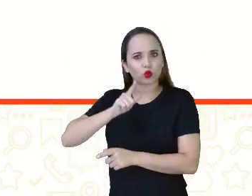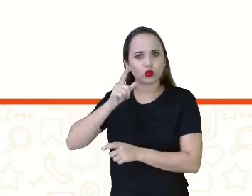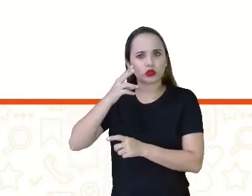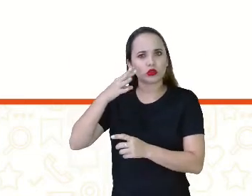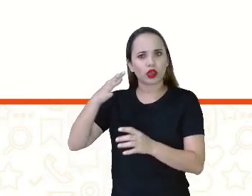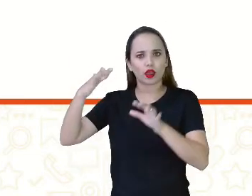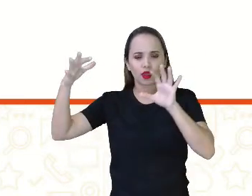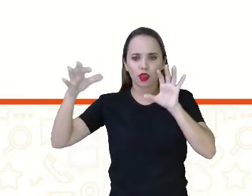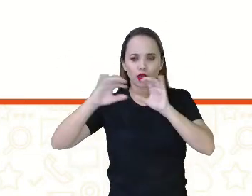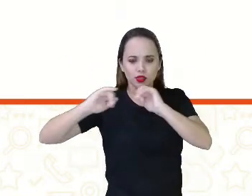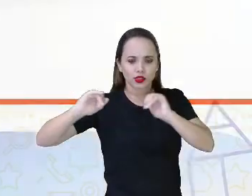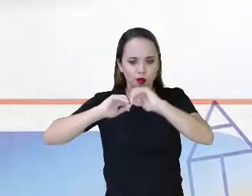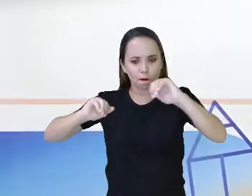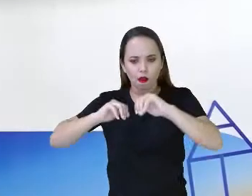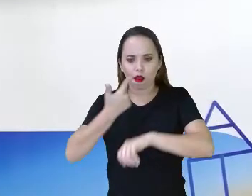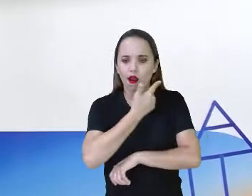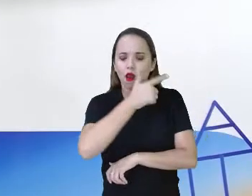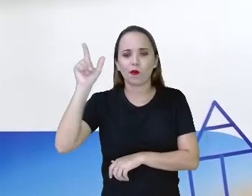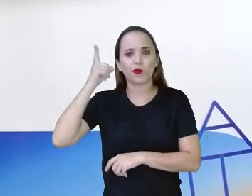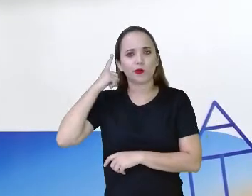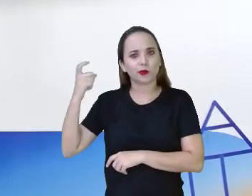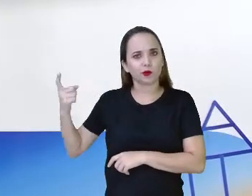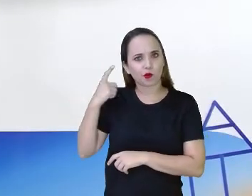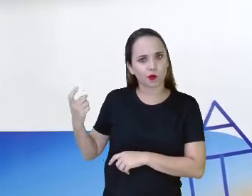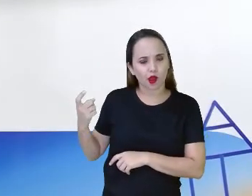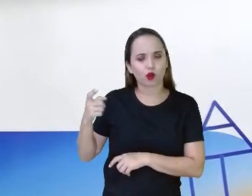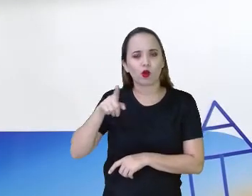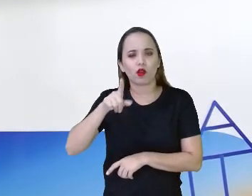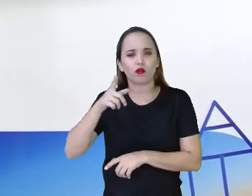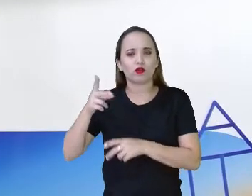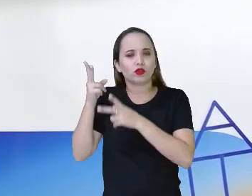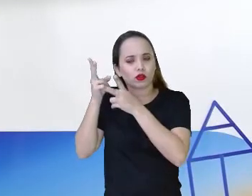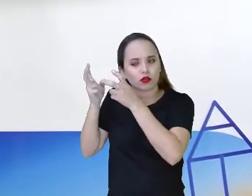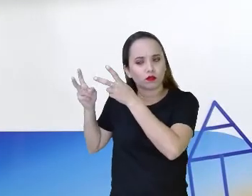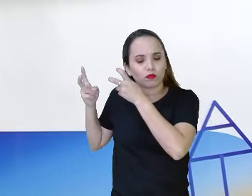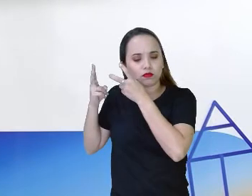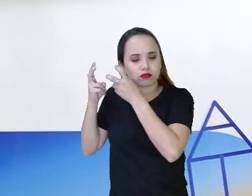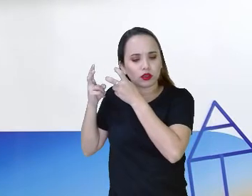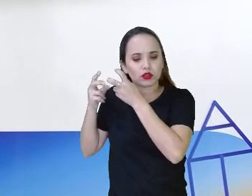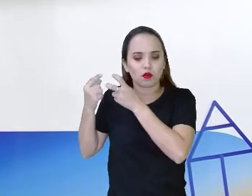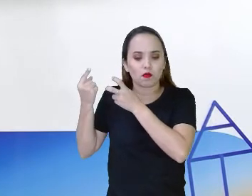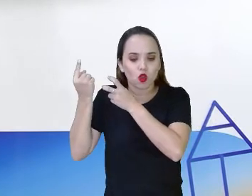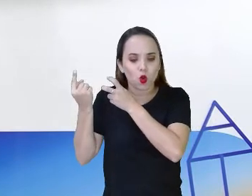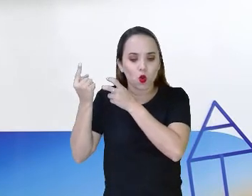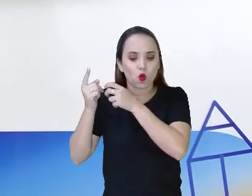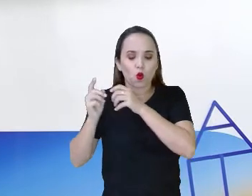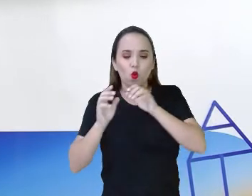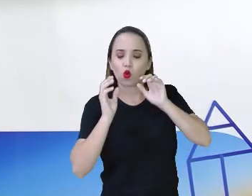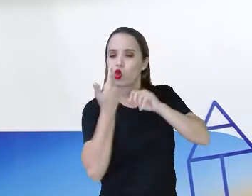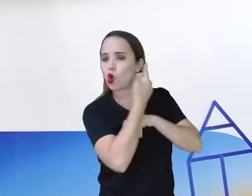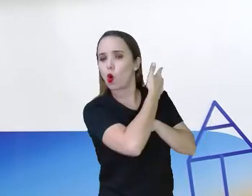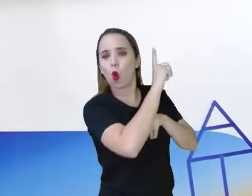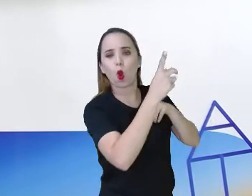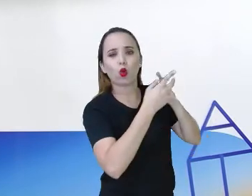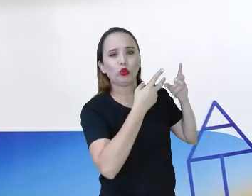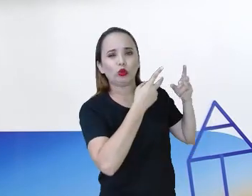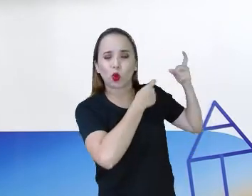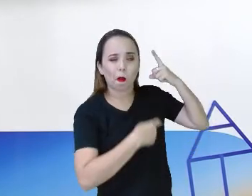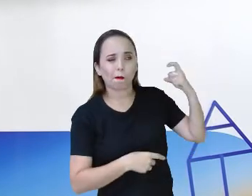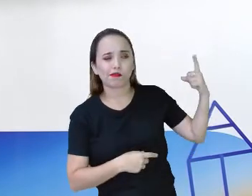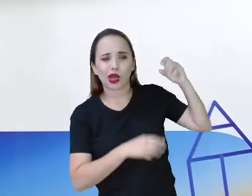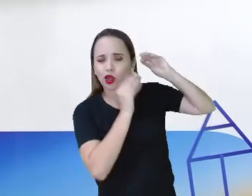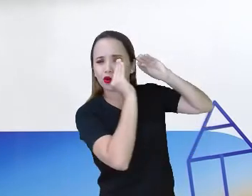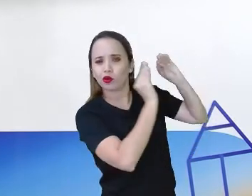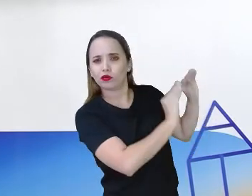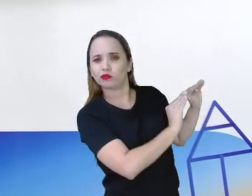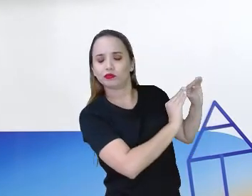outro, Então, você isola todos os tipos de barulho, de conversa, de música e consegue